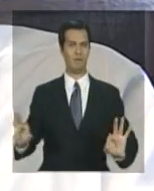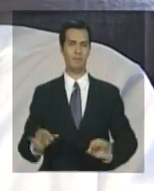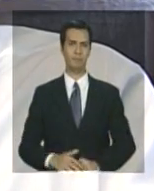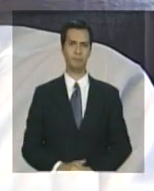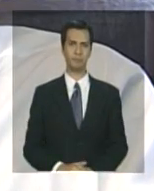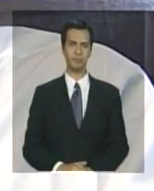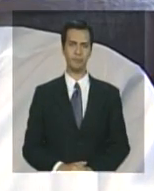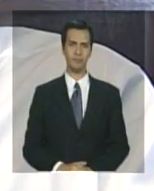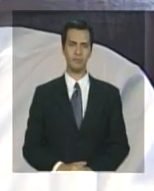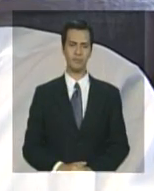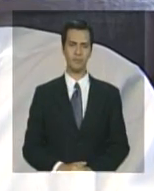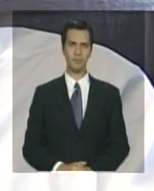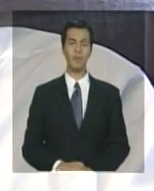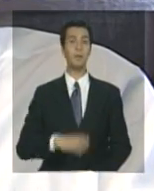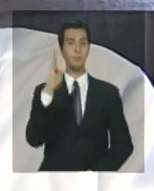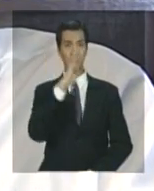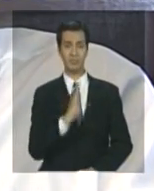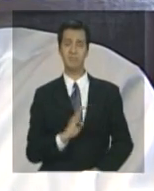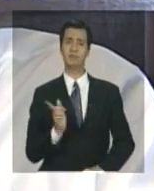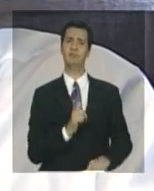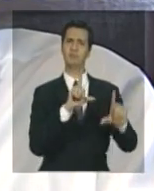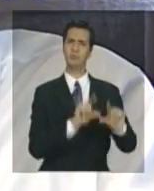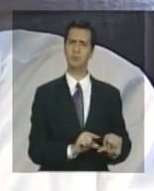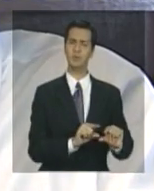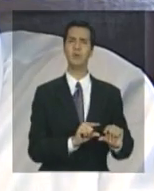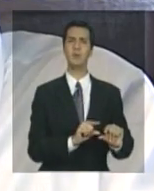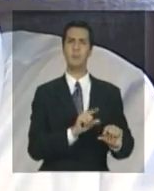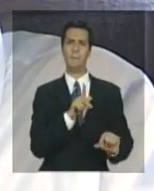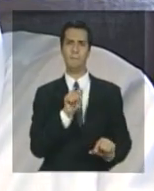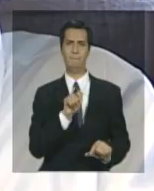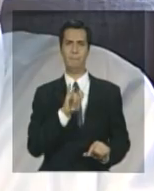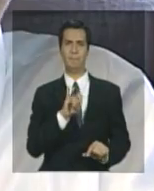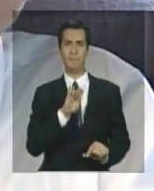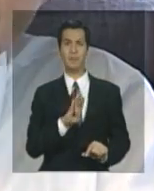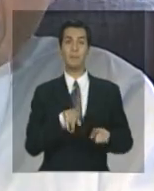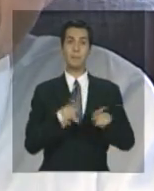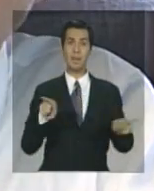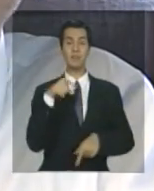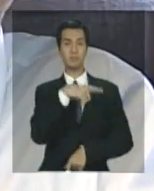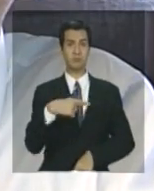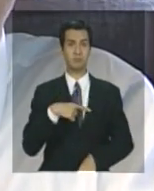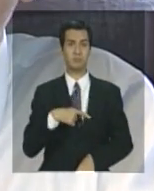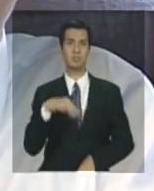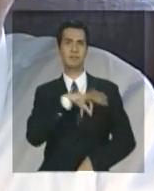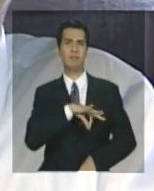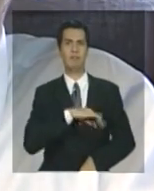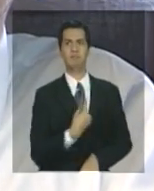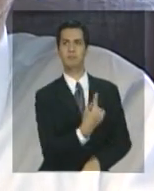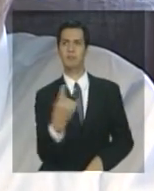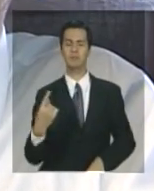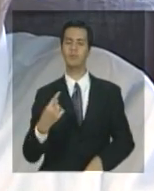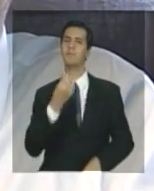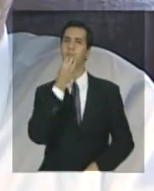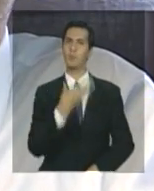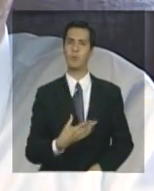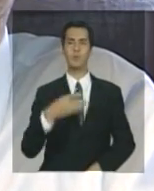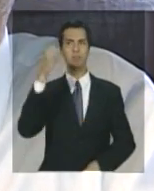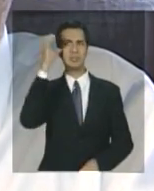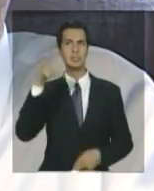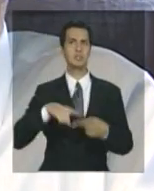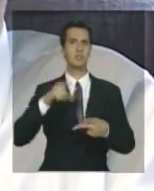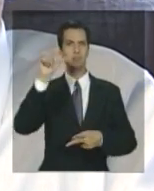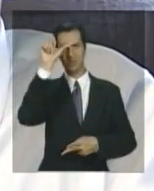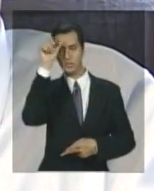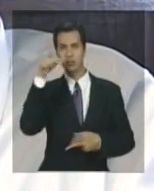termos de PIB per capita, está muito mais adiante do que a maior parte dos países do BRICS, principalmente em relação à Índia, China e à